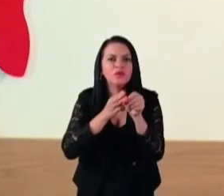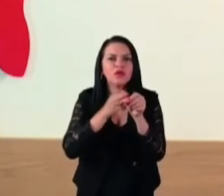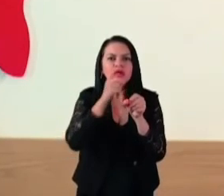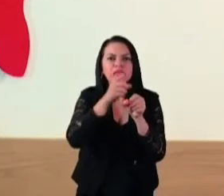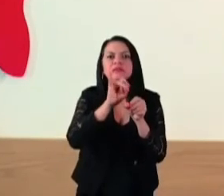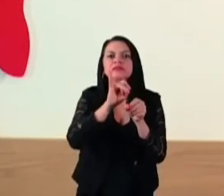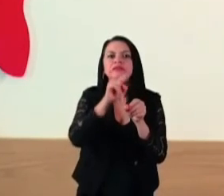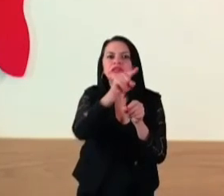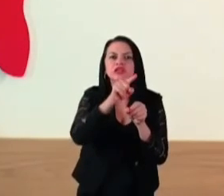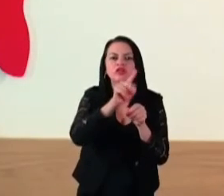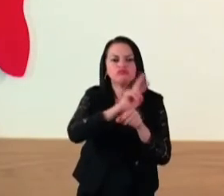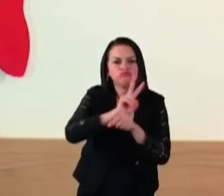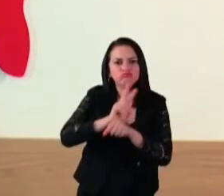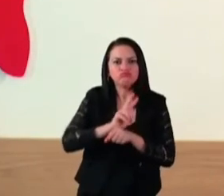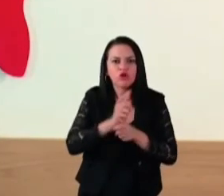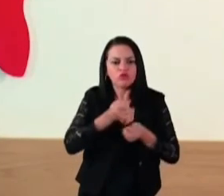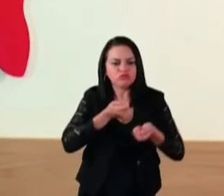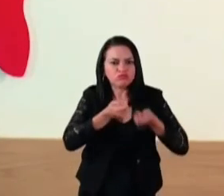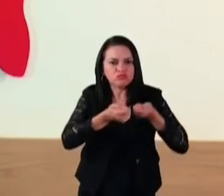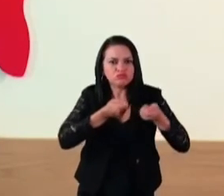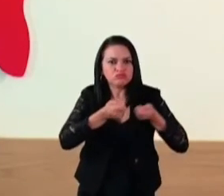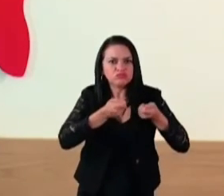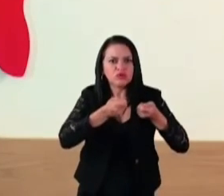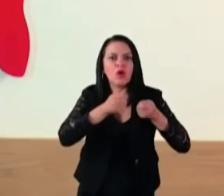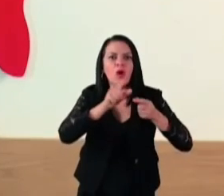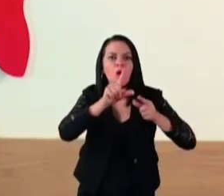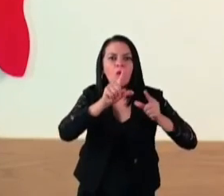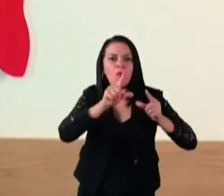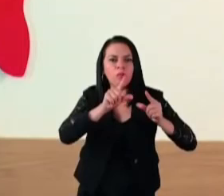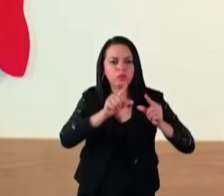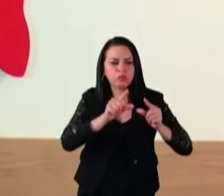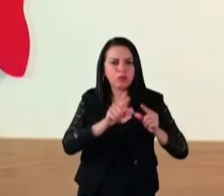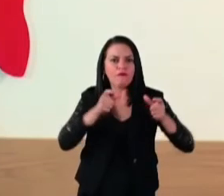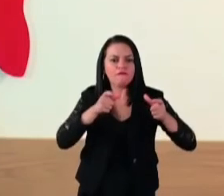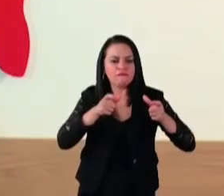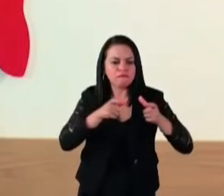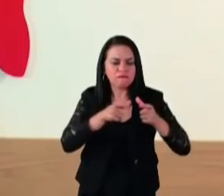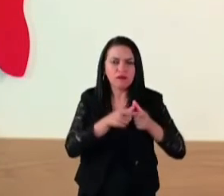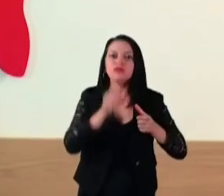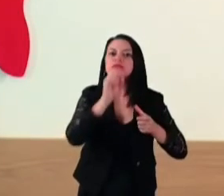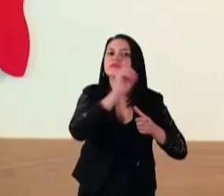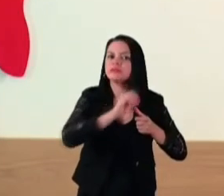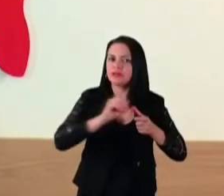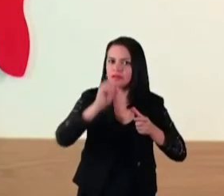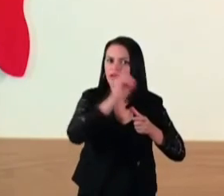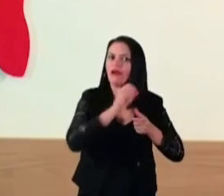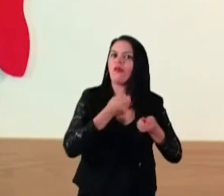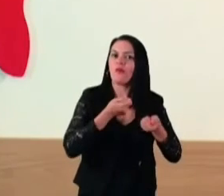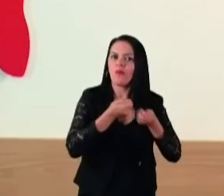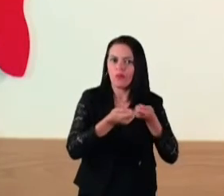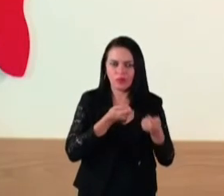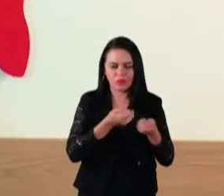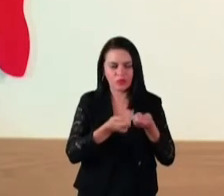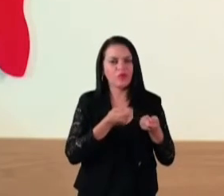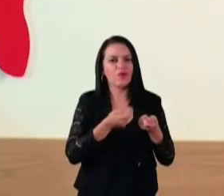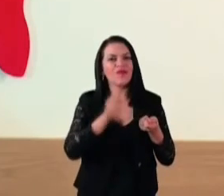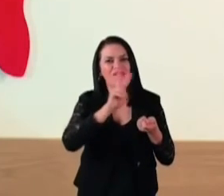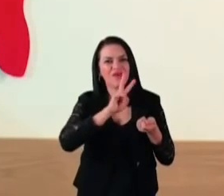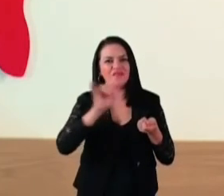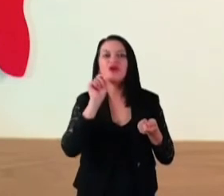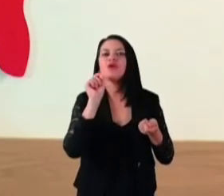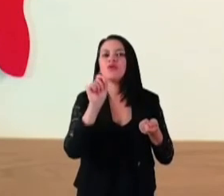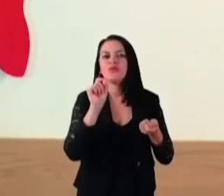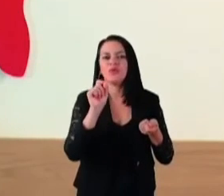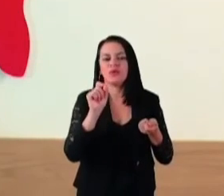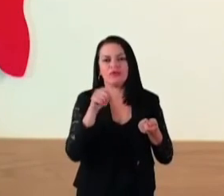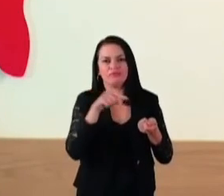que mantiverem o coronavírus no patamar mais baixo, que zerarem, mantiverem sob controle,